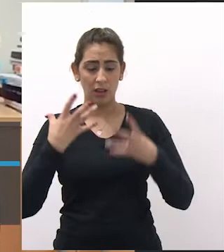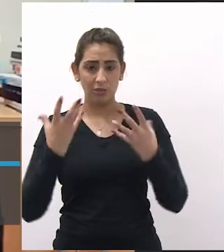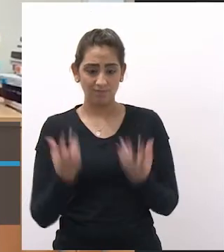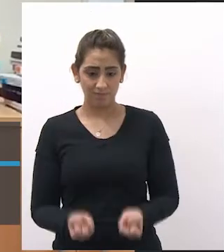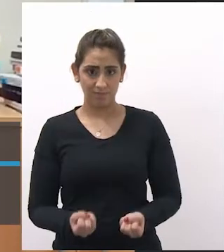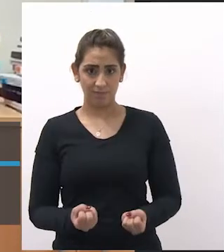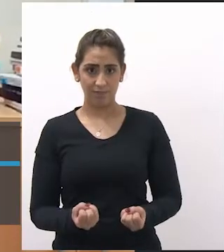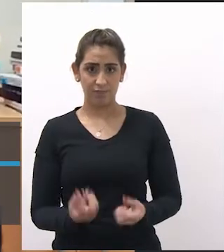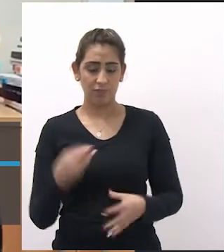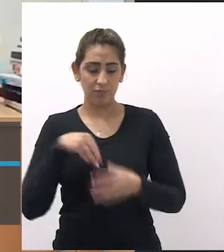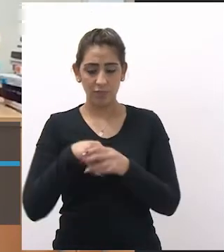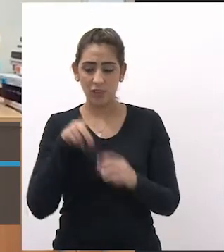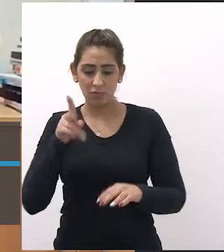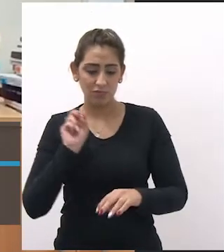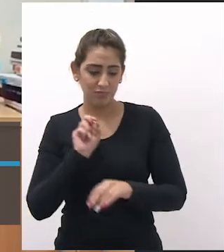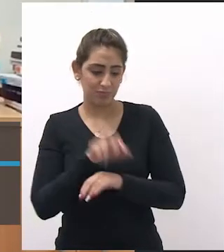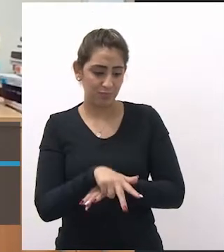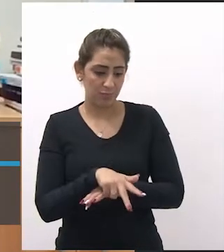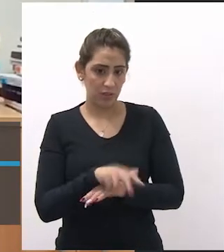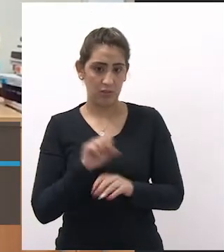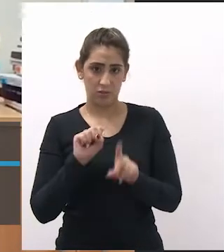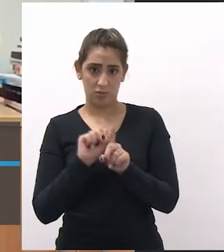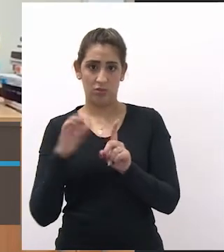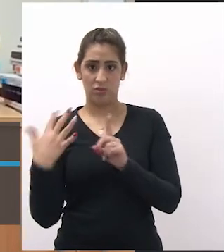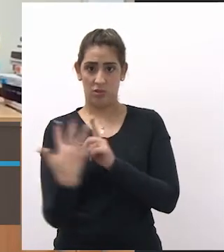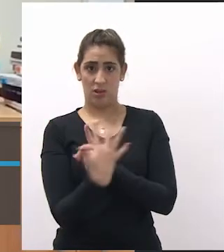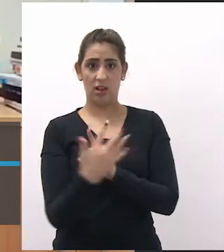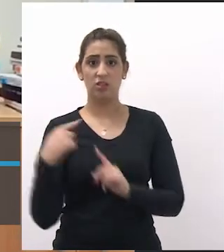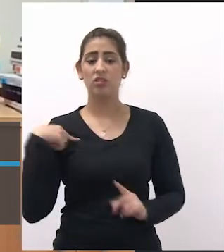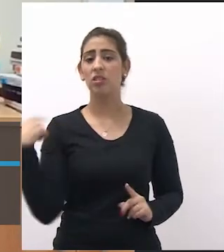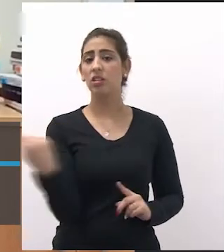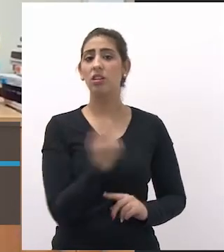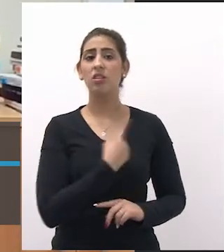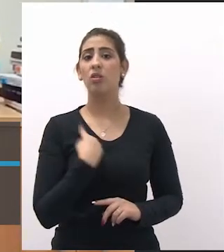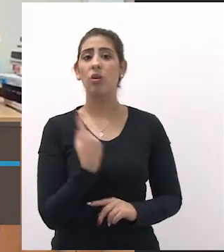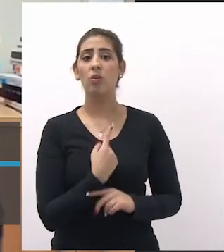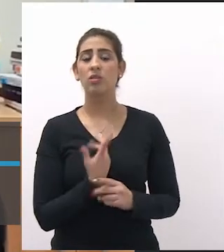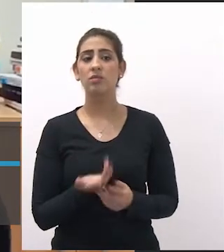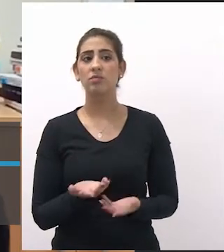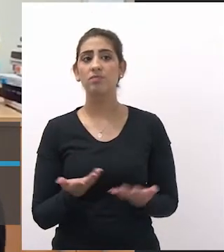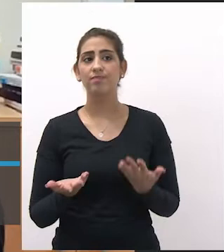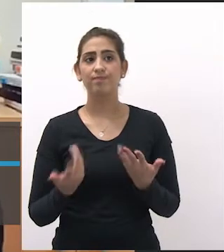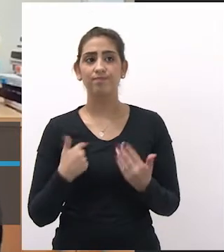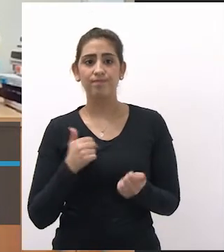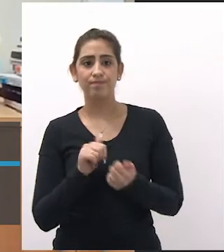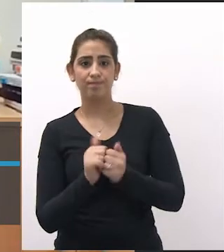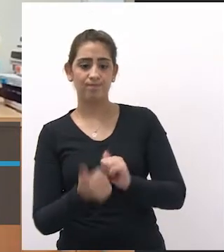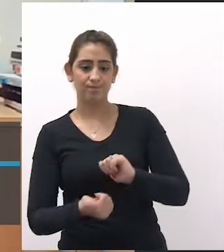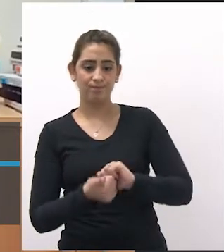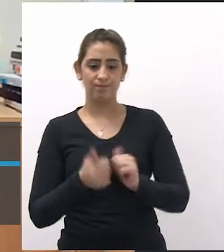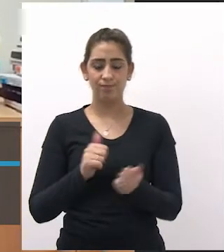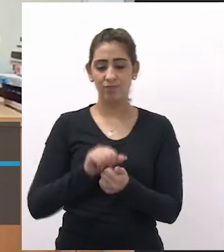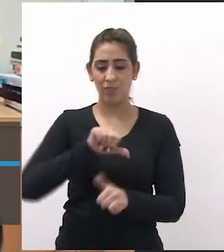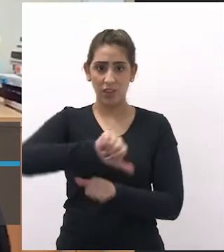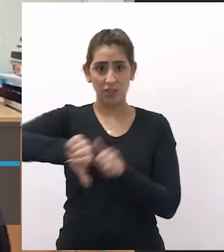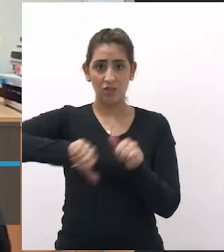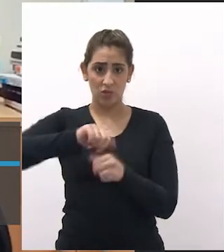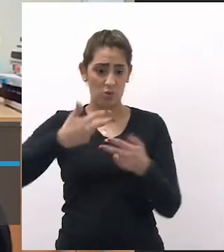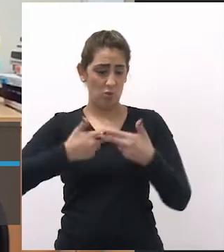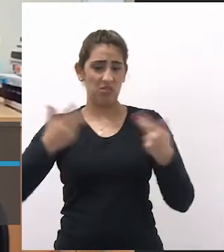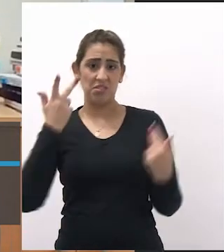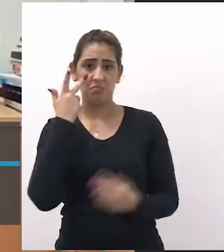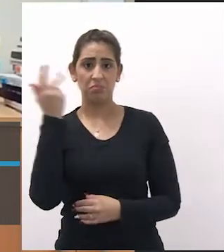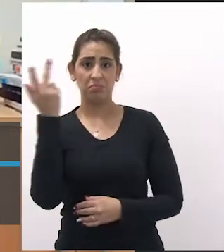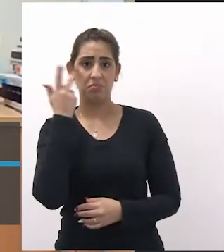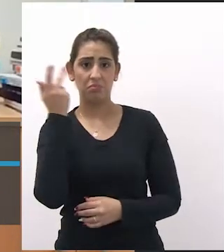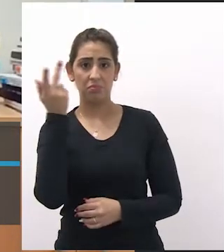foi entrando na sociedade e aquilo foi incorporando e virou coisa comum, né?